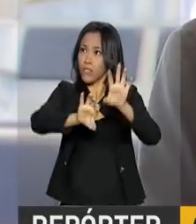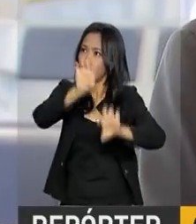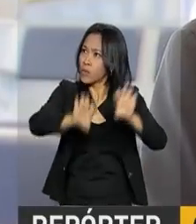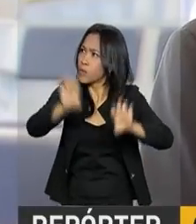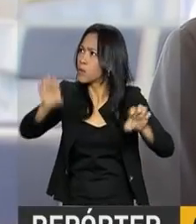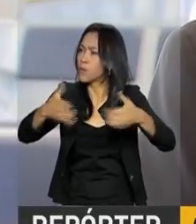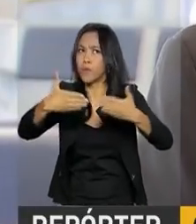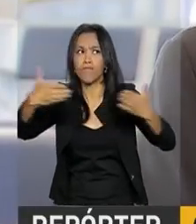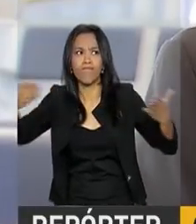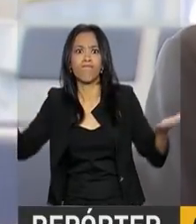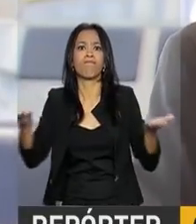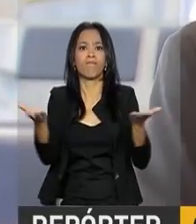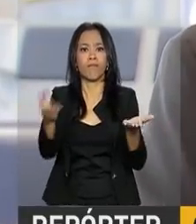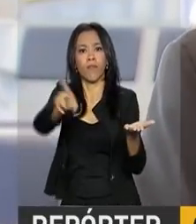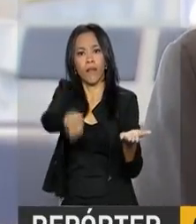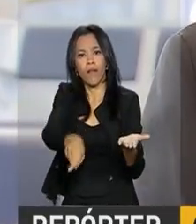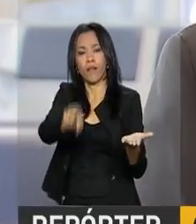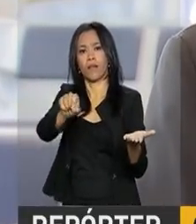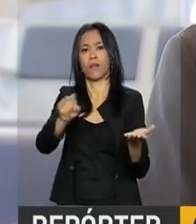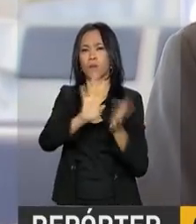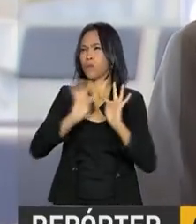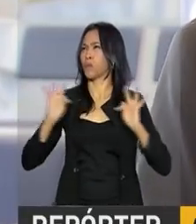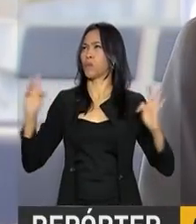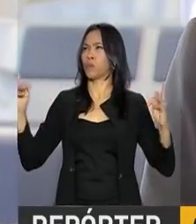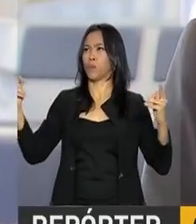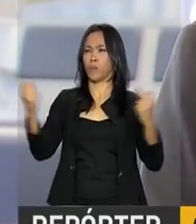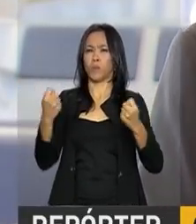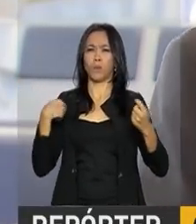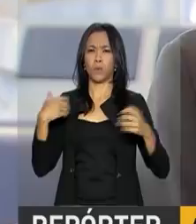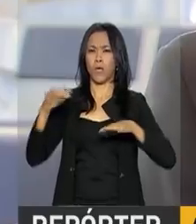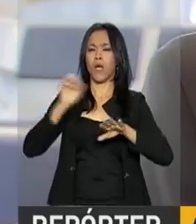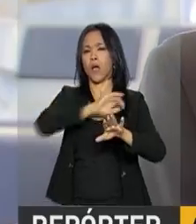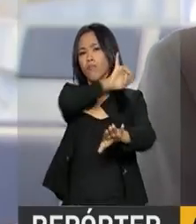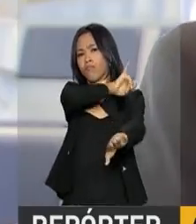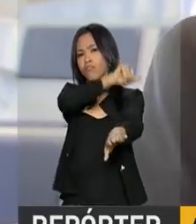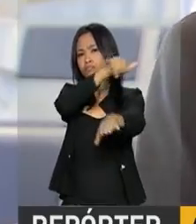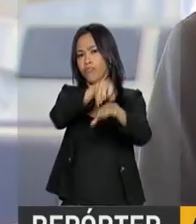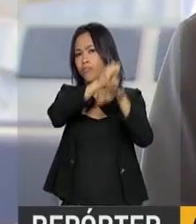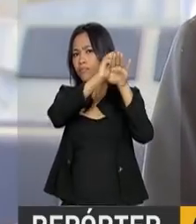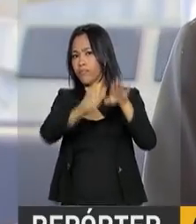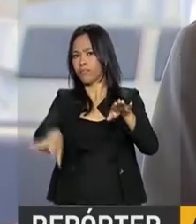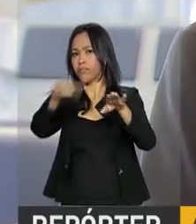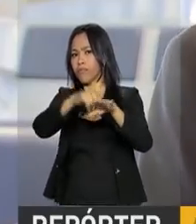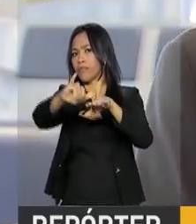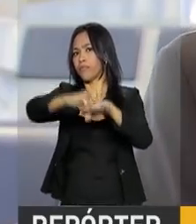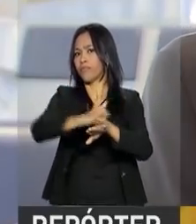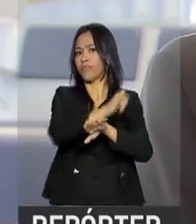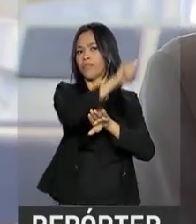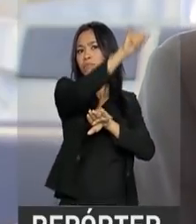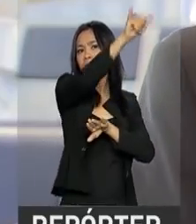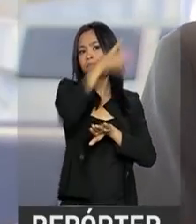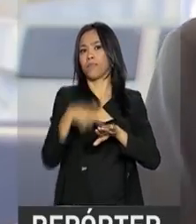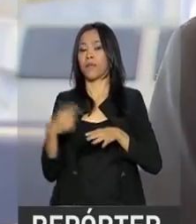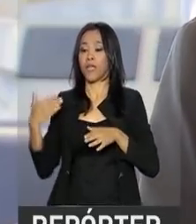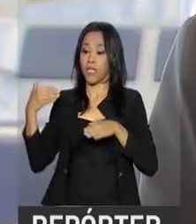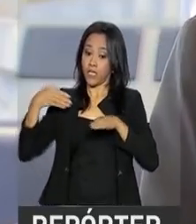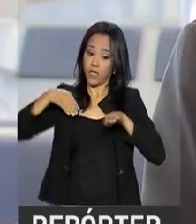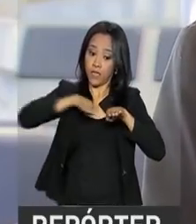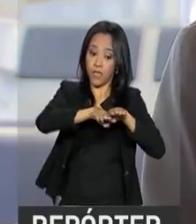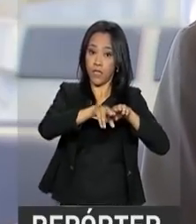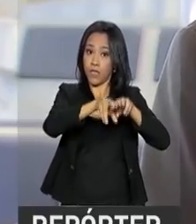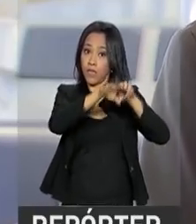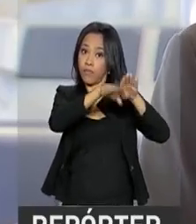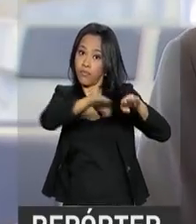compreende um terminal de passageiro com toda a infraestrutura de embarque, desembarque, estacionamentos, via de acesso, táxis